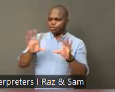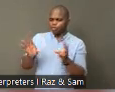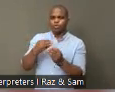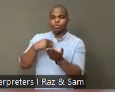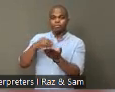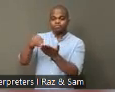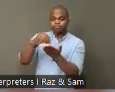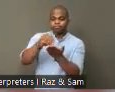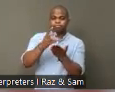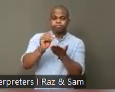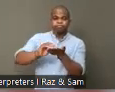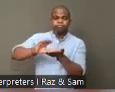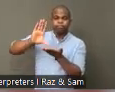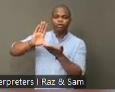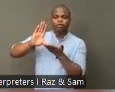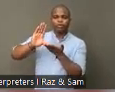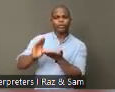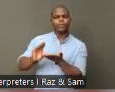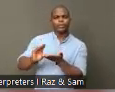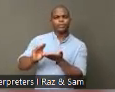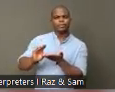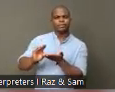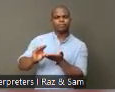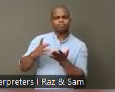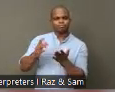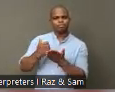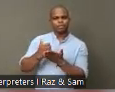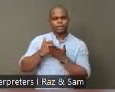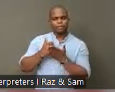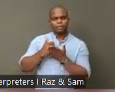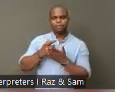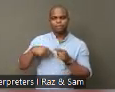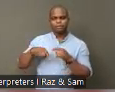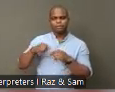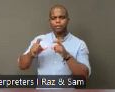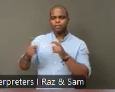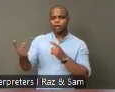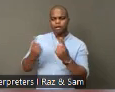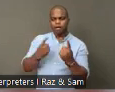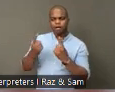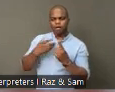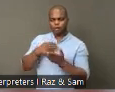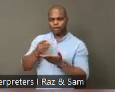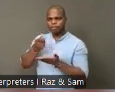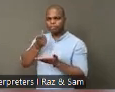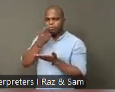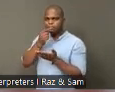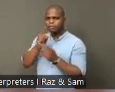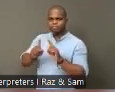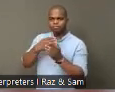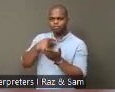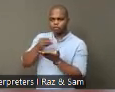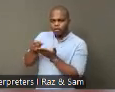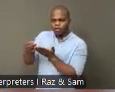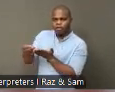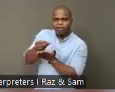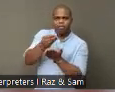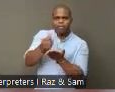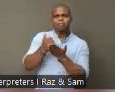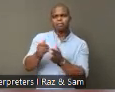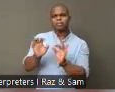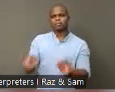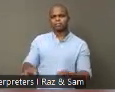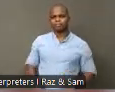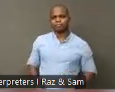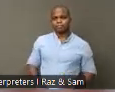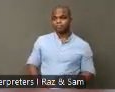momento que a agenda de eliminação também é viável de forma operacional,